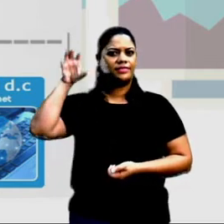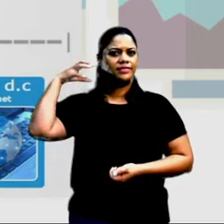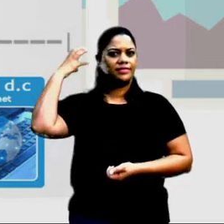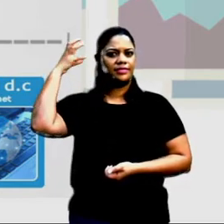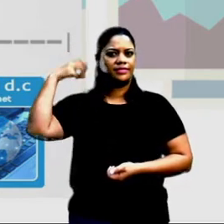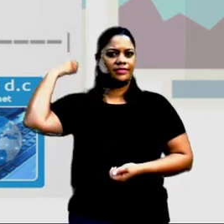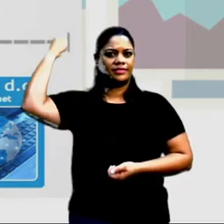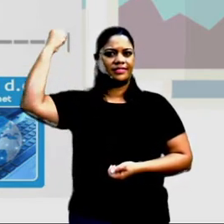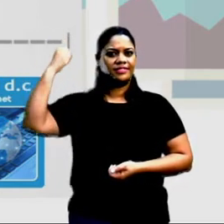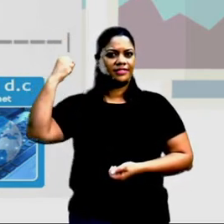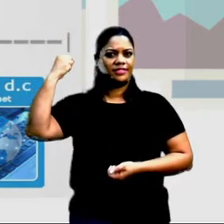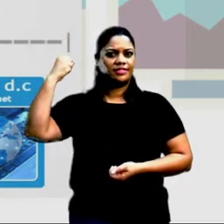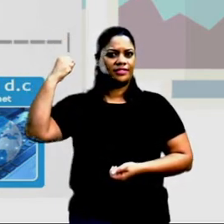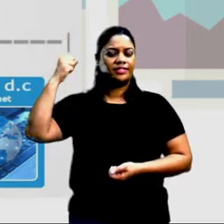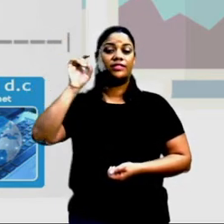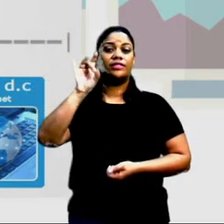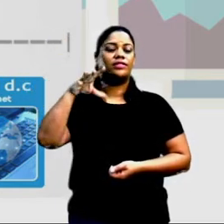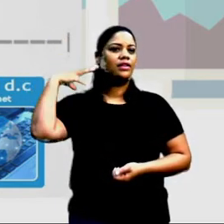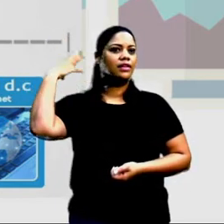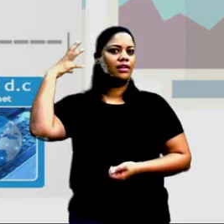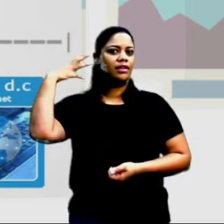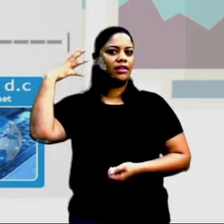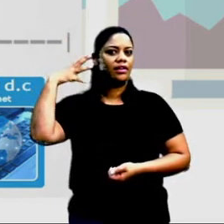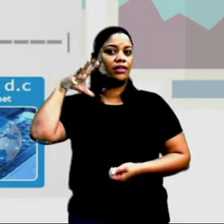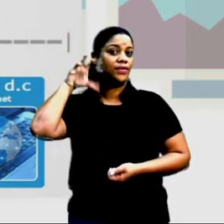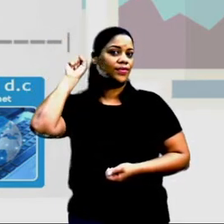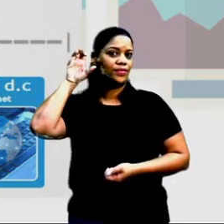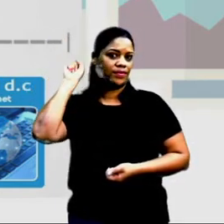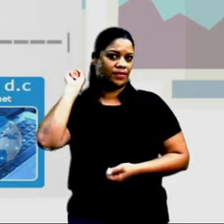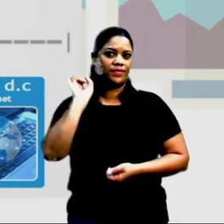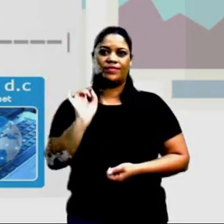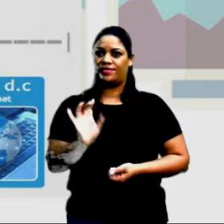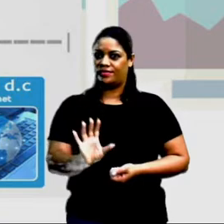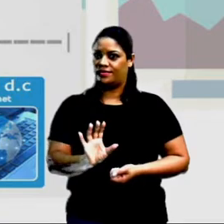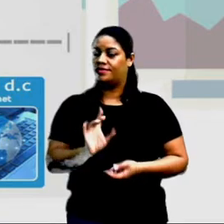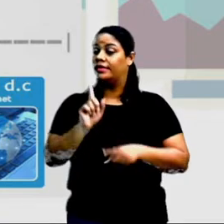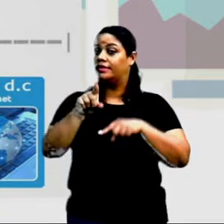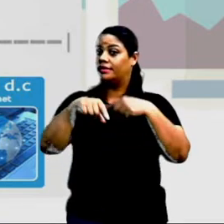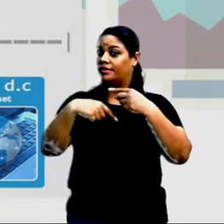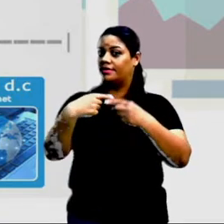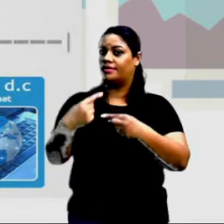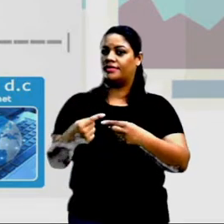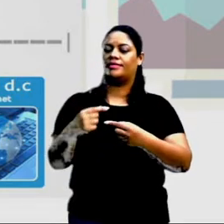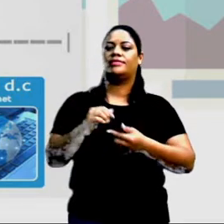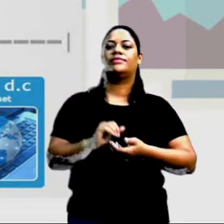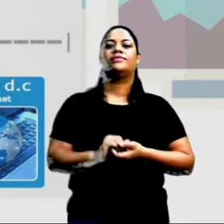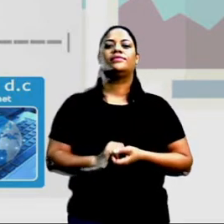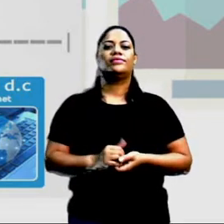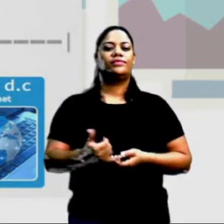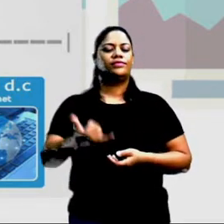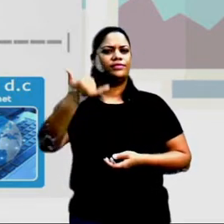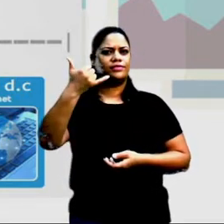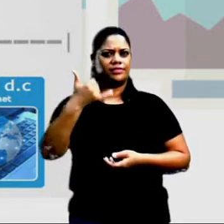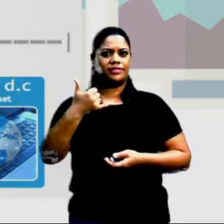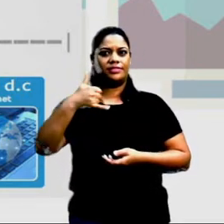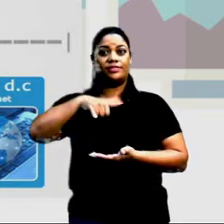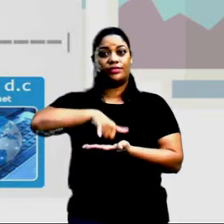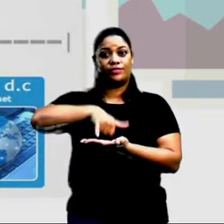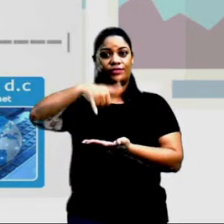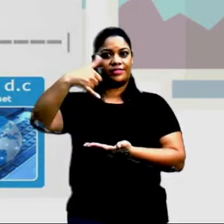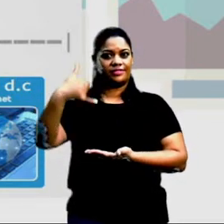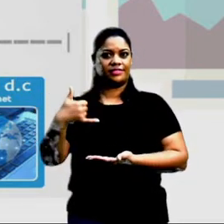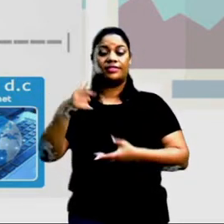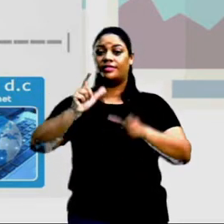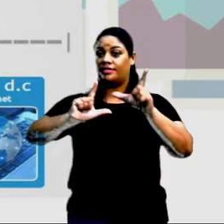começou a escutar só a voz das pessoas pelo rádio para se comunicar. Depois veio o telefone, a